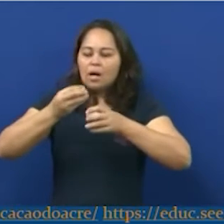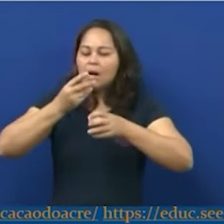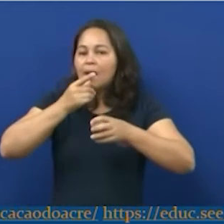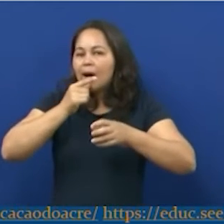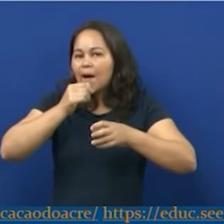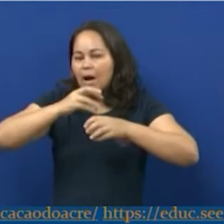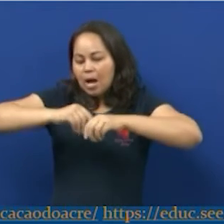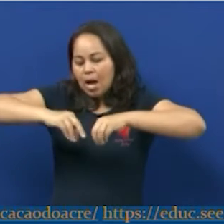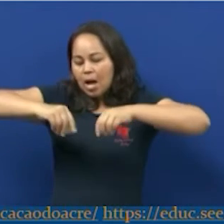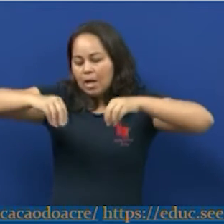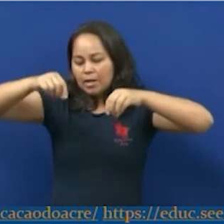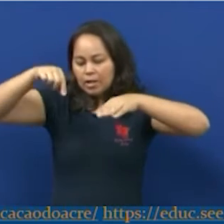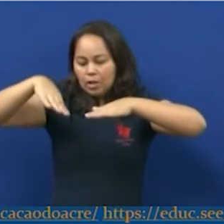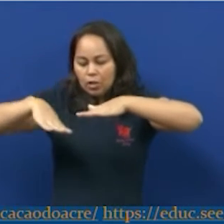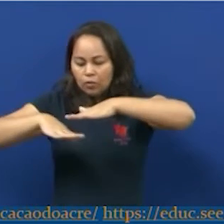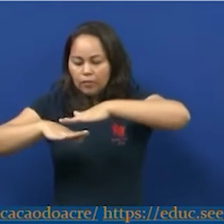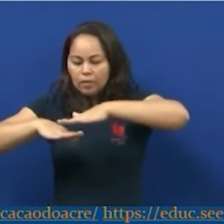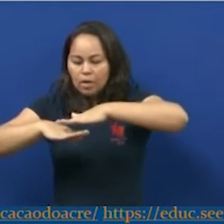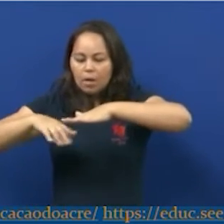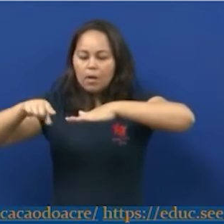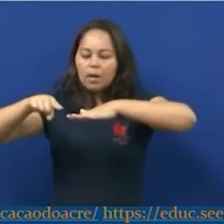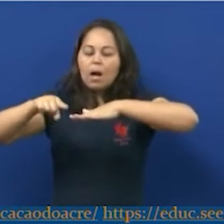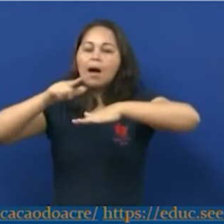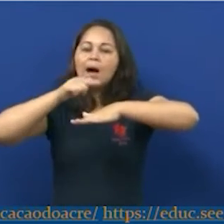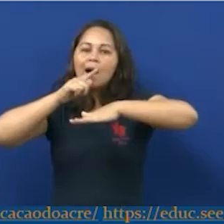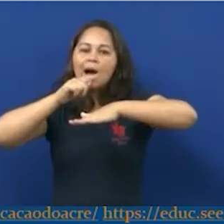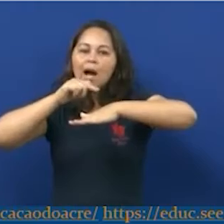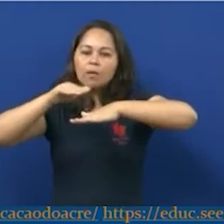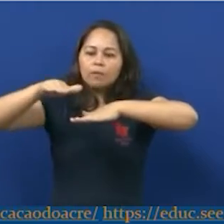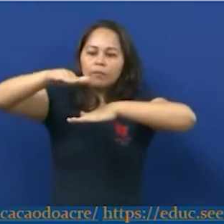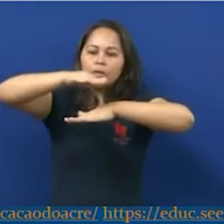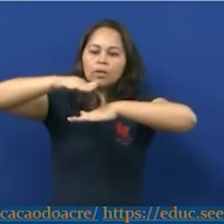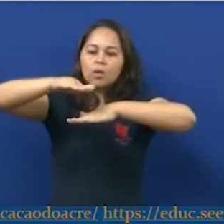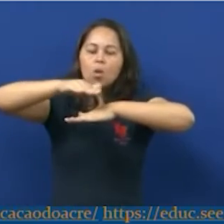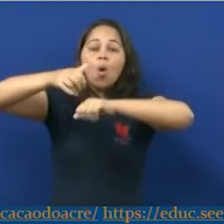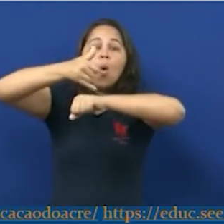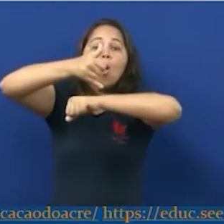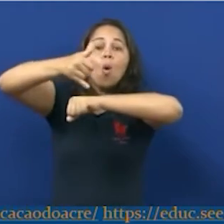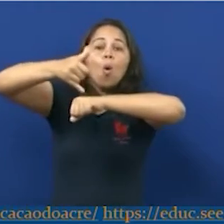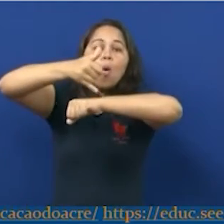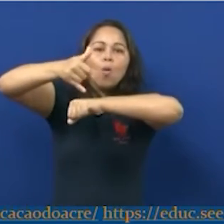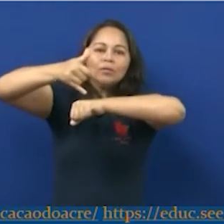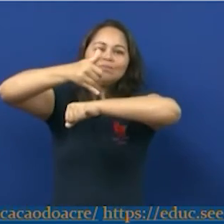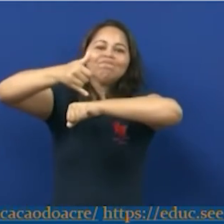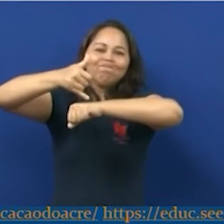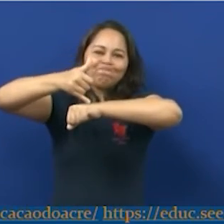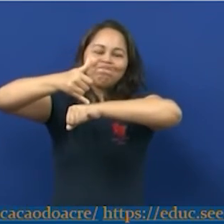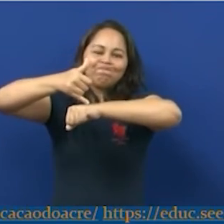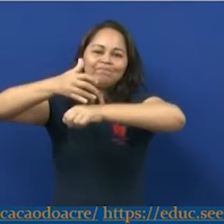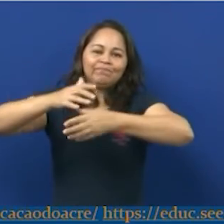ao fundo, a água na parte intermediária e o óleo na parte superior.